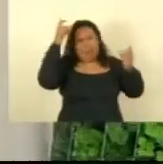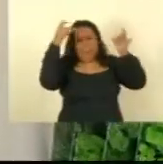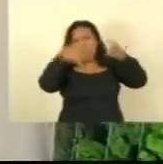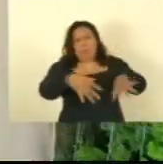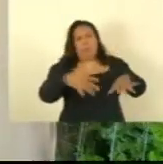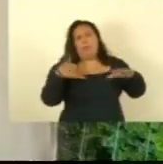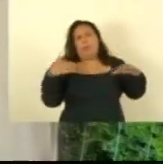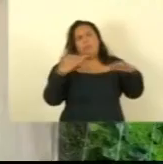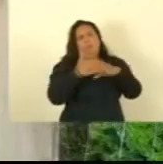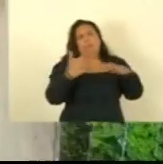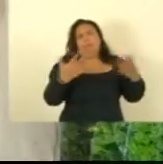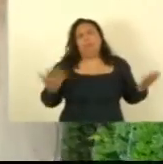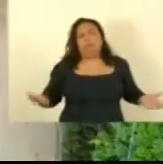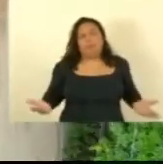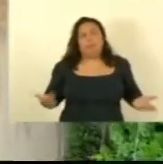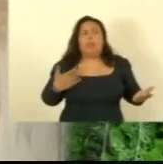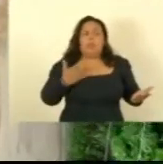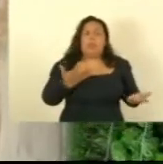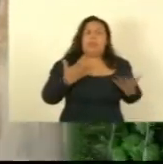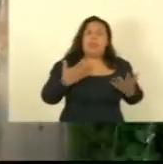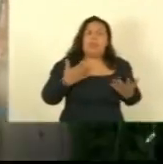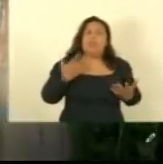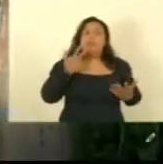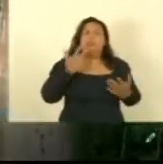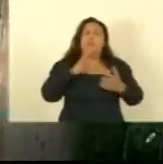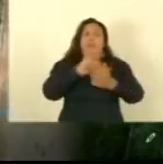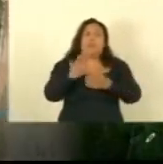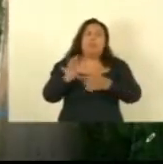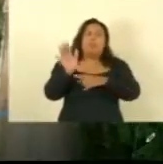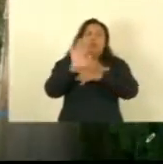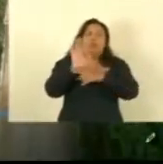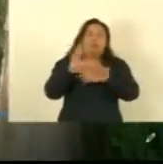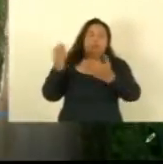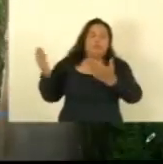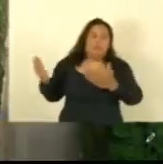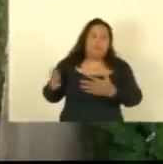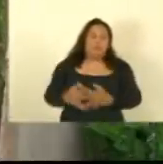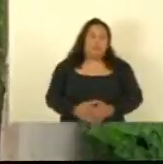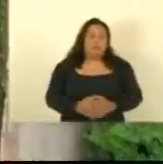Eu gostaria que fosse passado aí o vídeo.